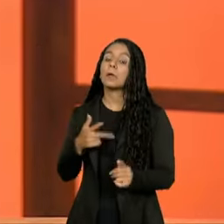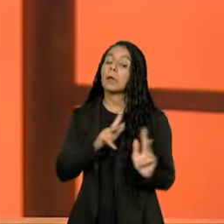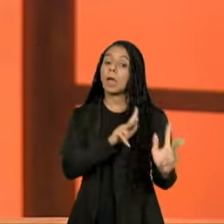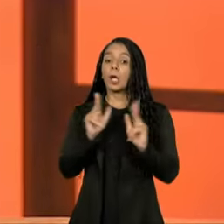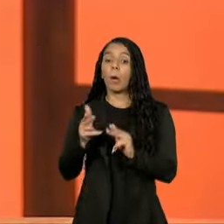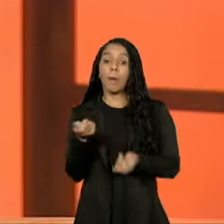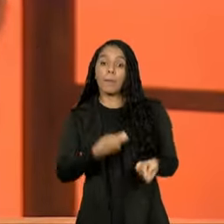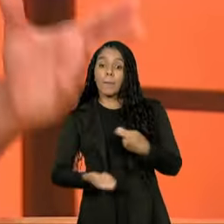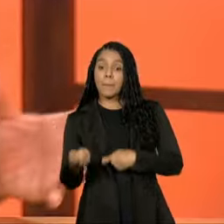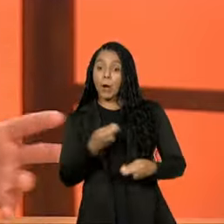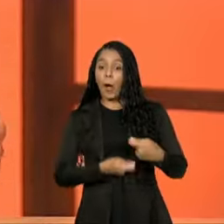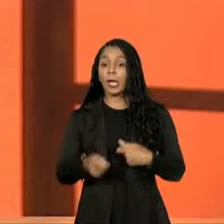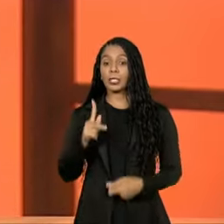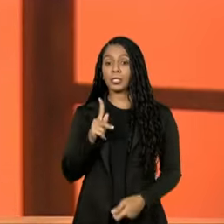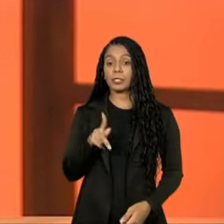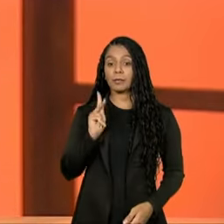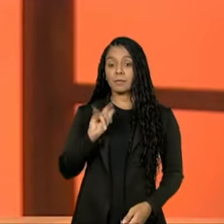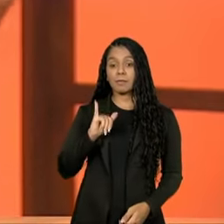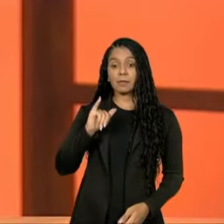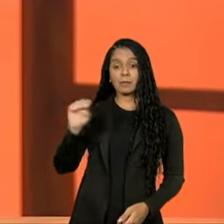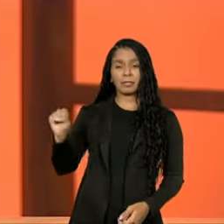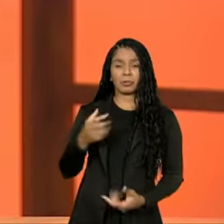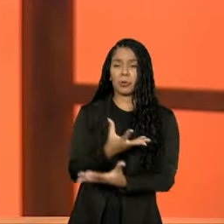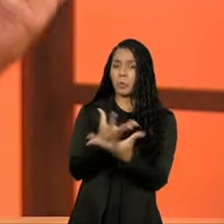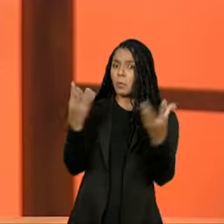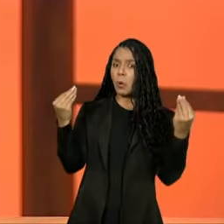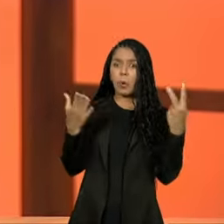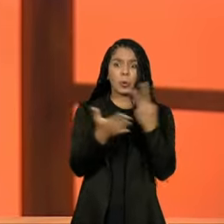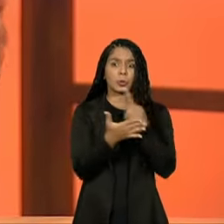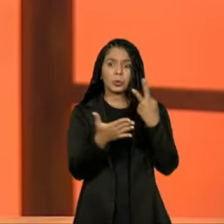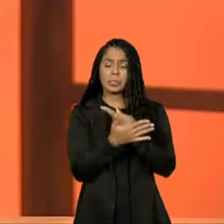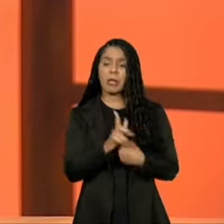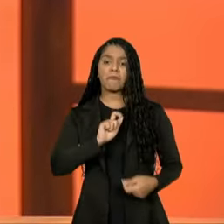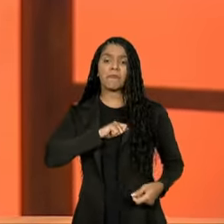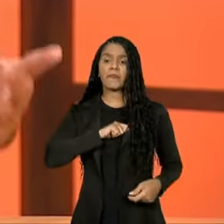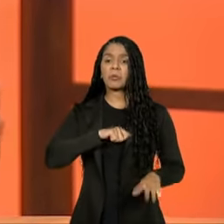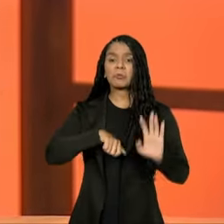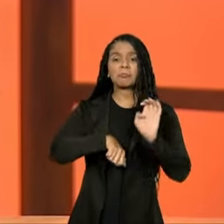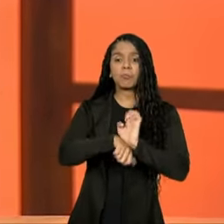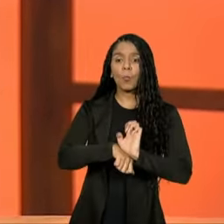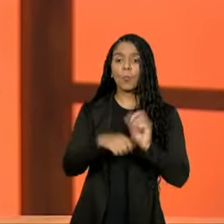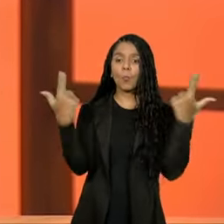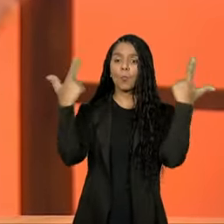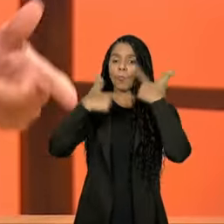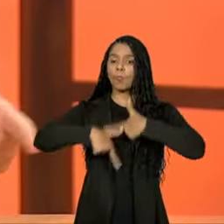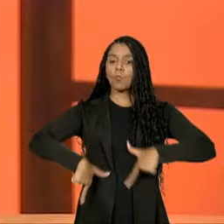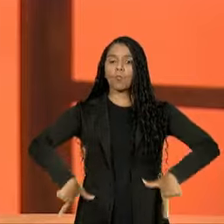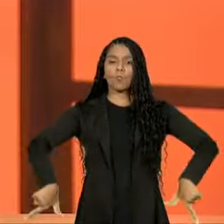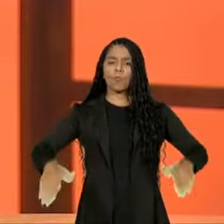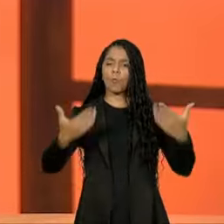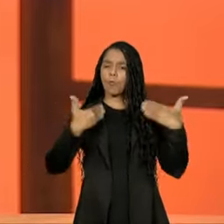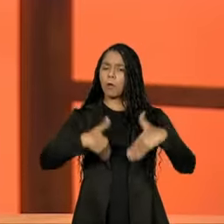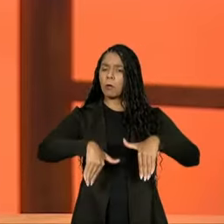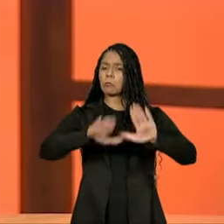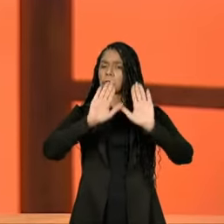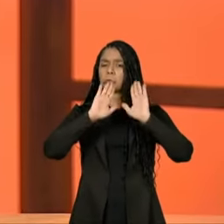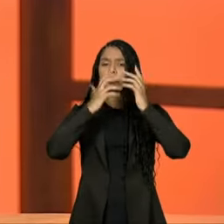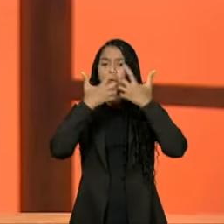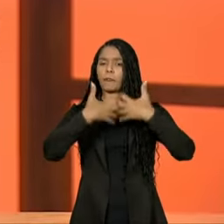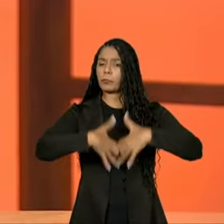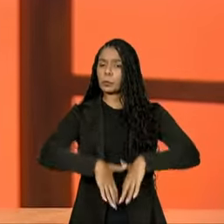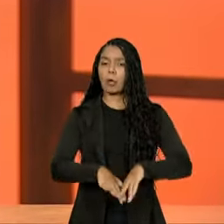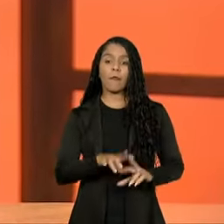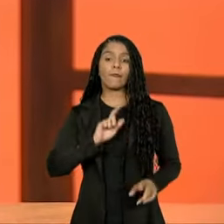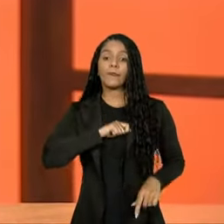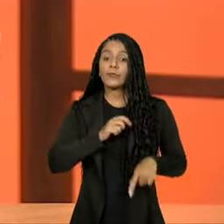por exemplo, inúmeras irregularidades e que fiscalizações e o Estado foi omisso e deixou funcionar e não